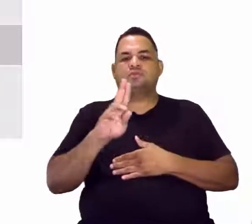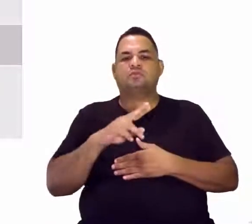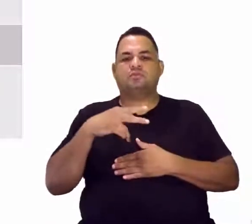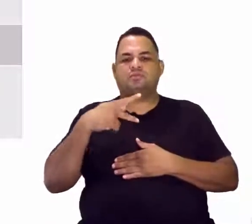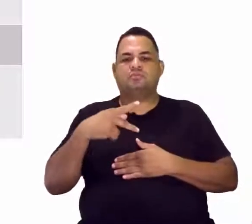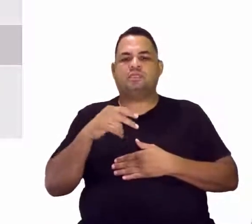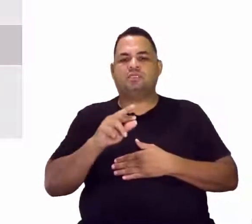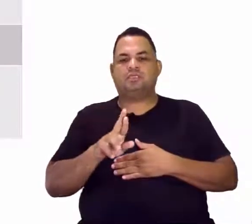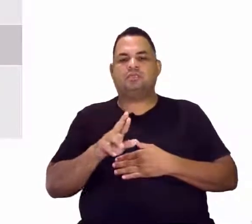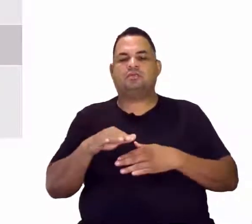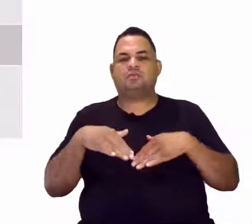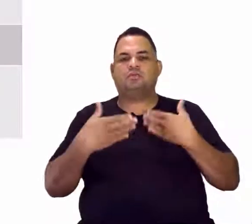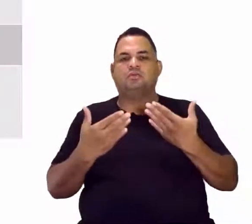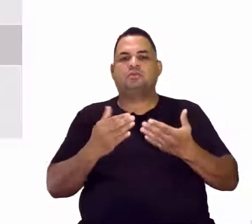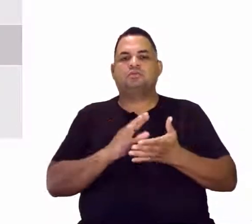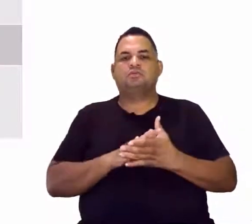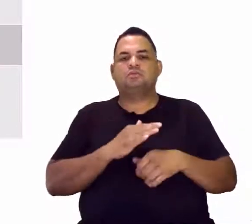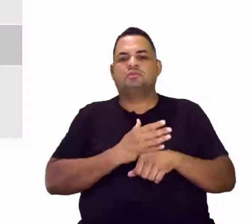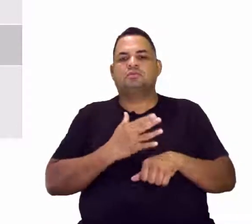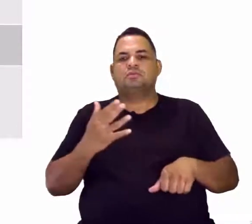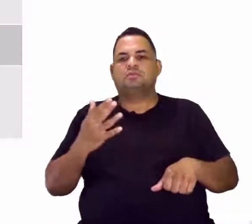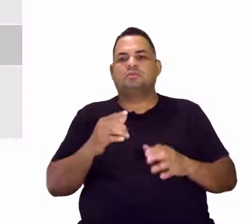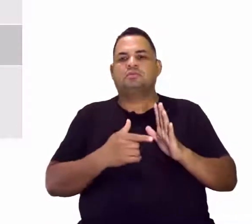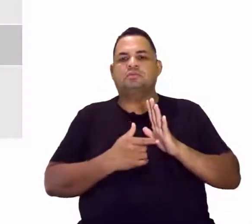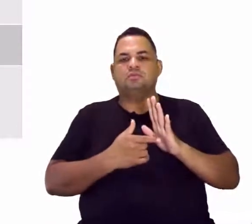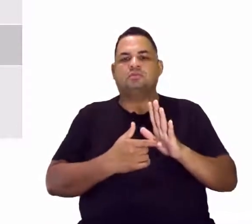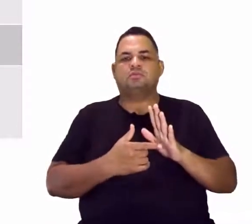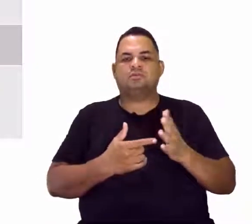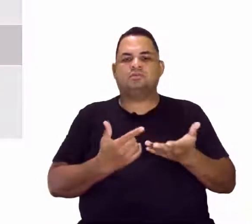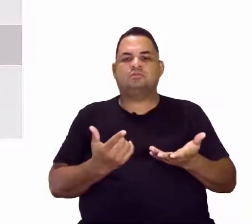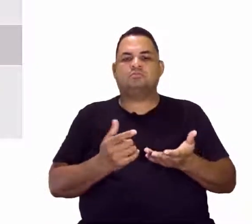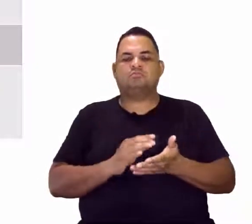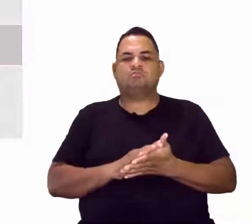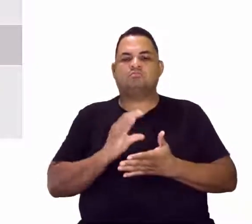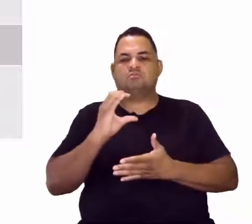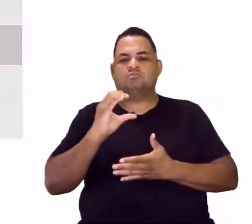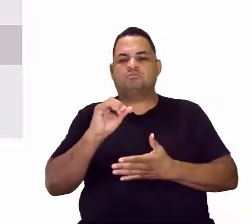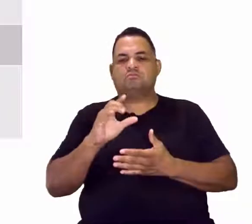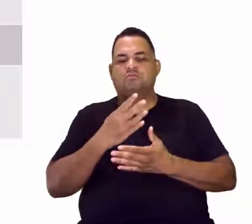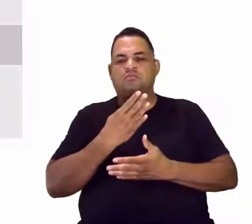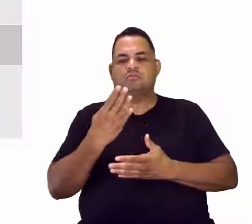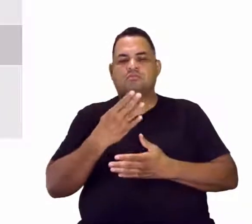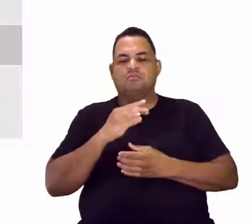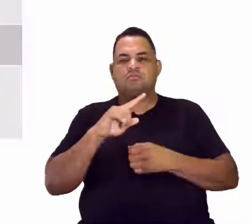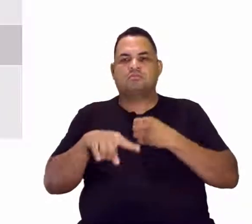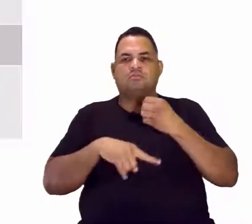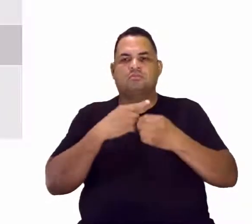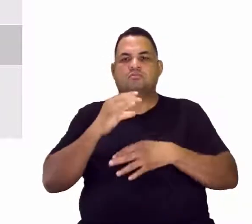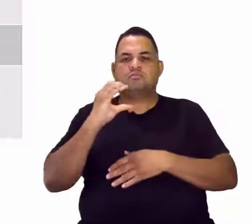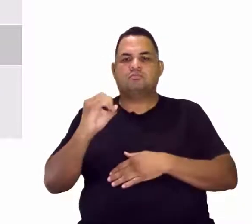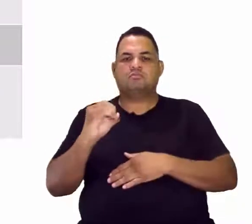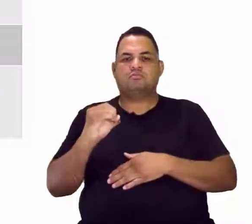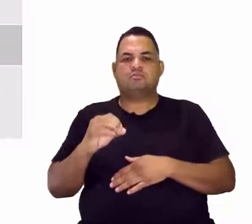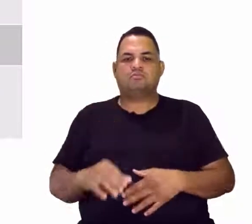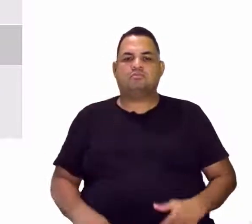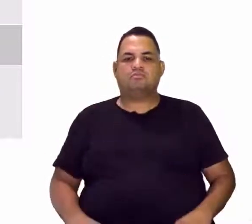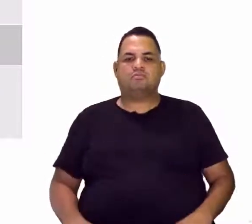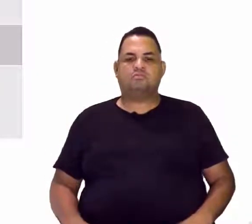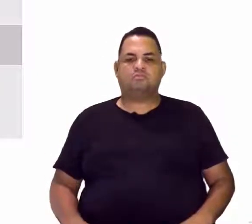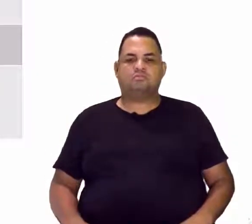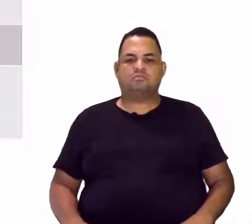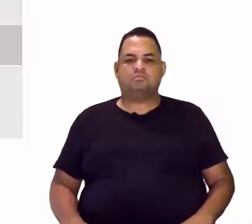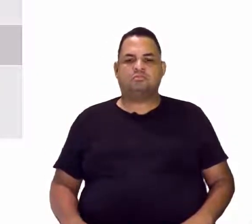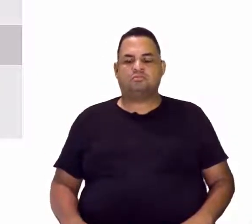quando o meu ácido apresentar, nesse caso aqui para o cloro, 4 átomos de oxigênio. E aí vai ficar